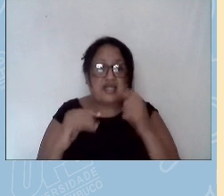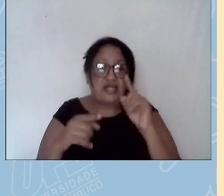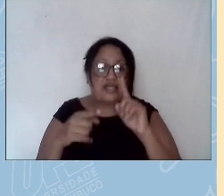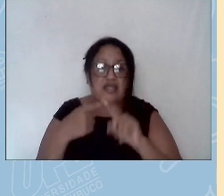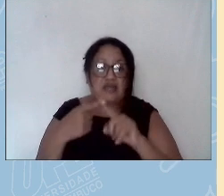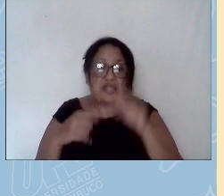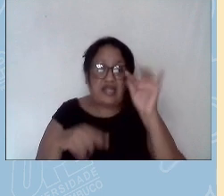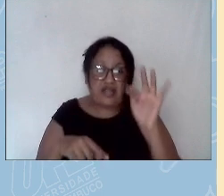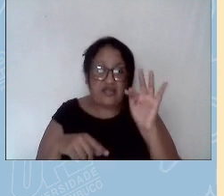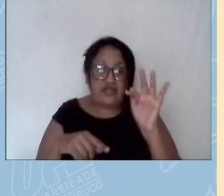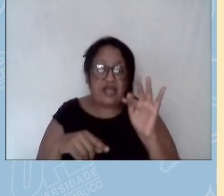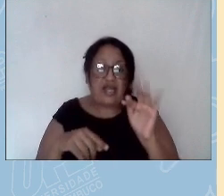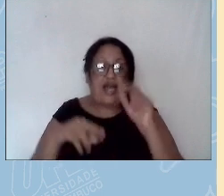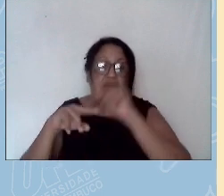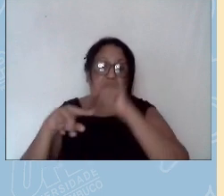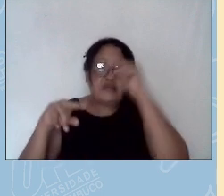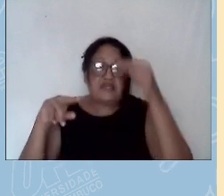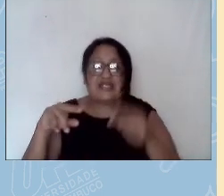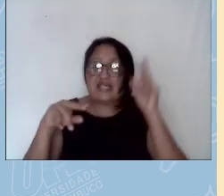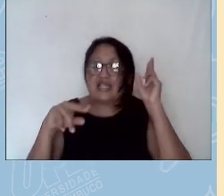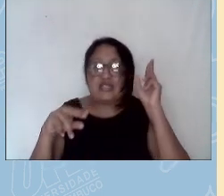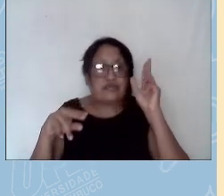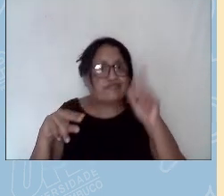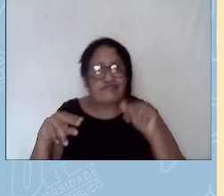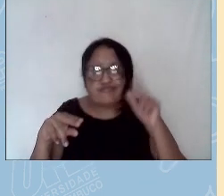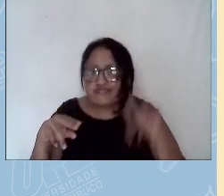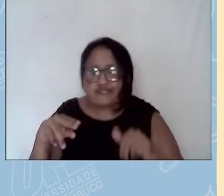alternativa F a piscina jamais enche